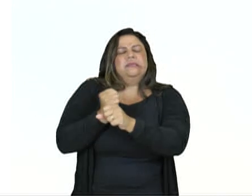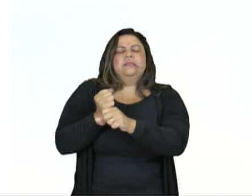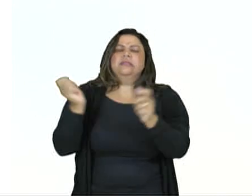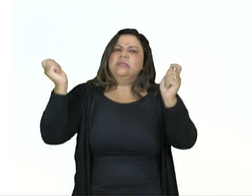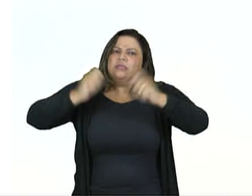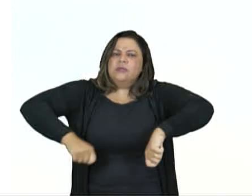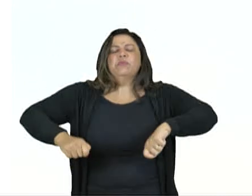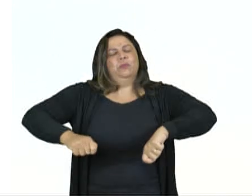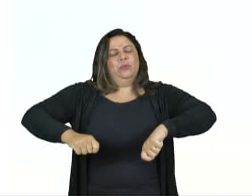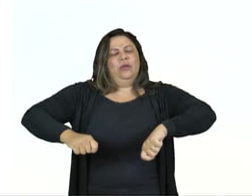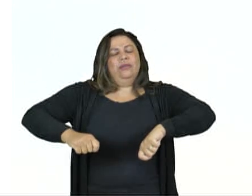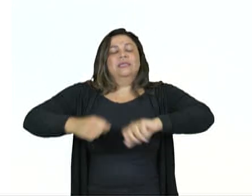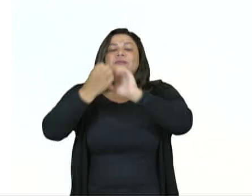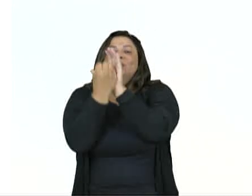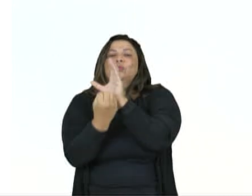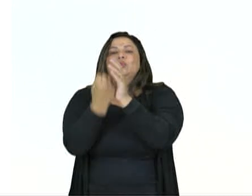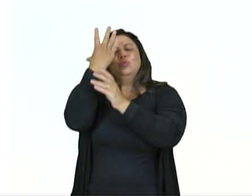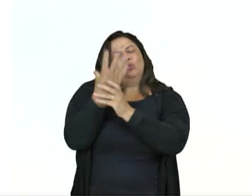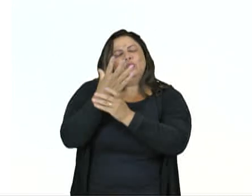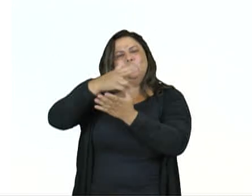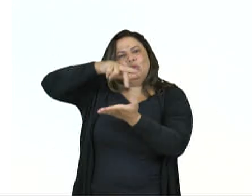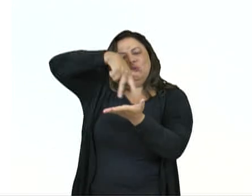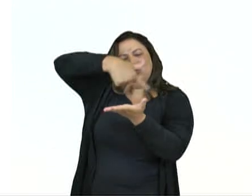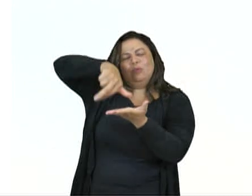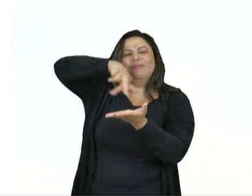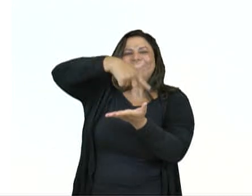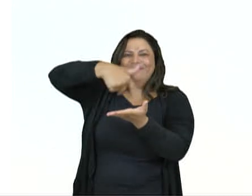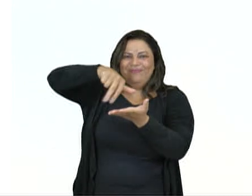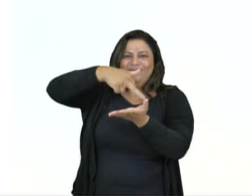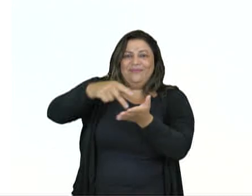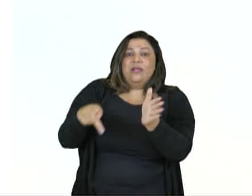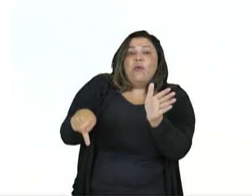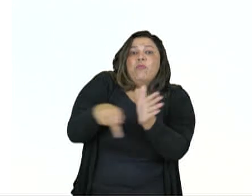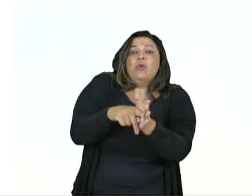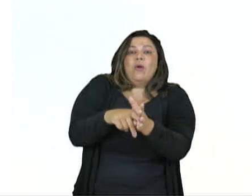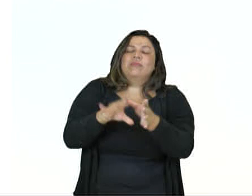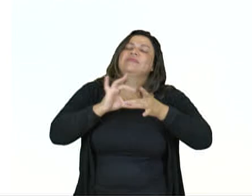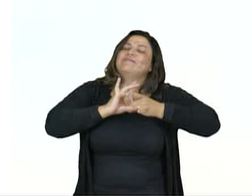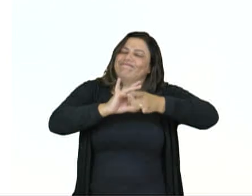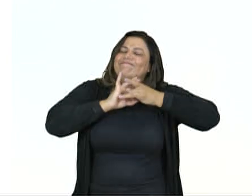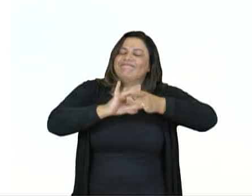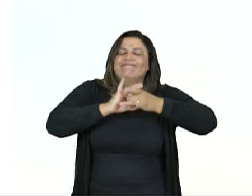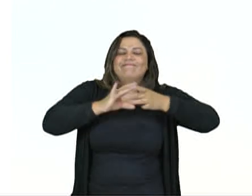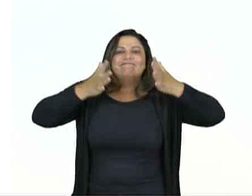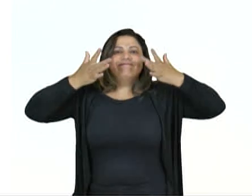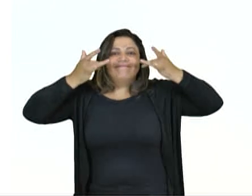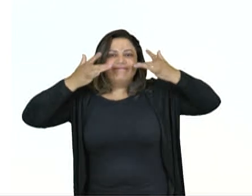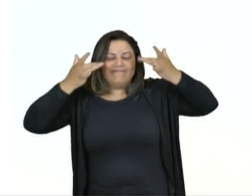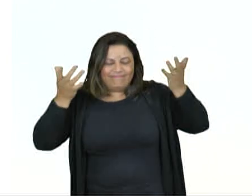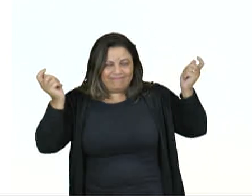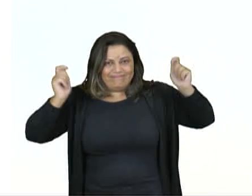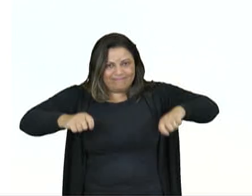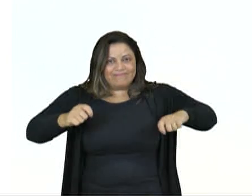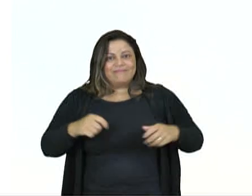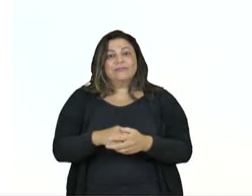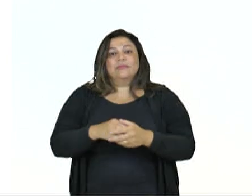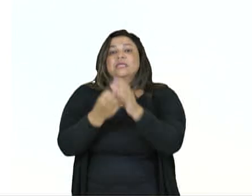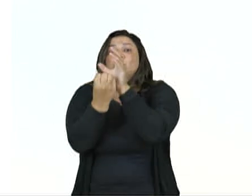caráter teatral, que estava se perdendo com o tempo. Praticamente foi daí que surgiram o sapateado